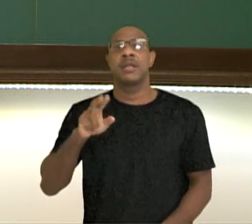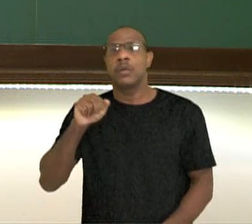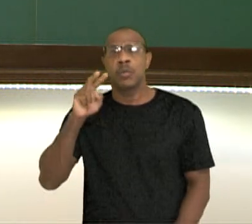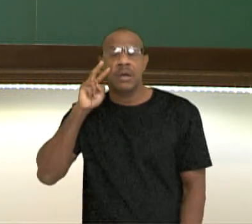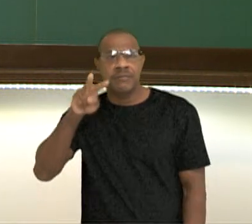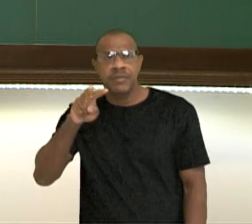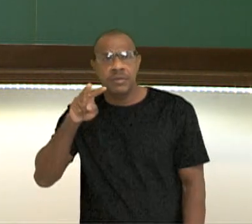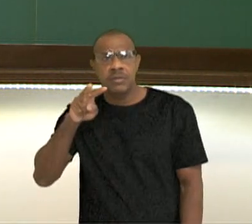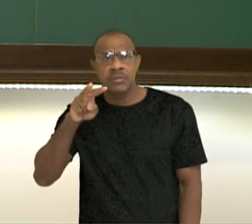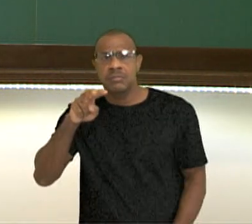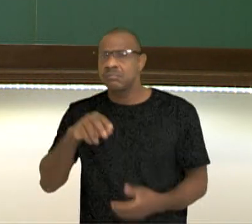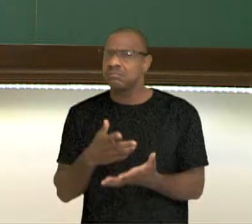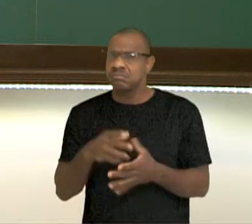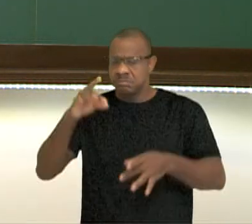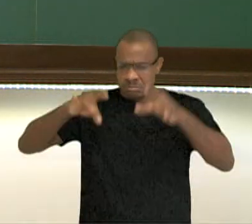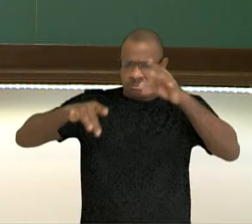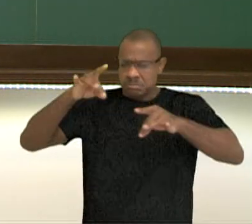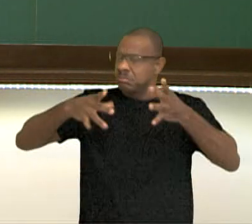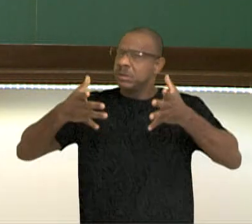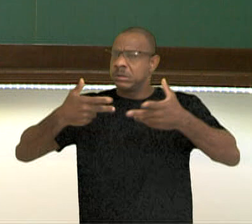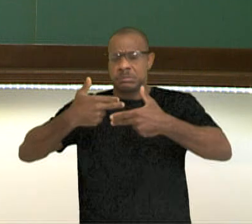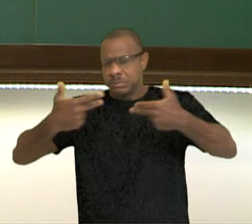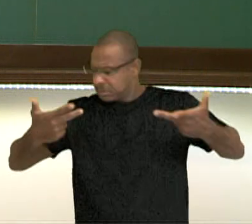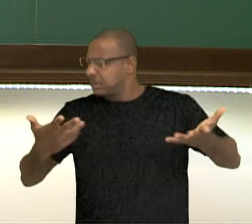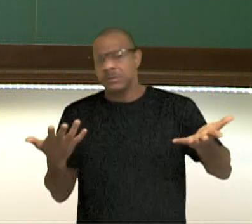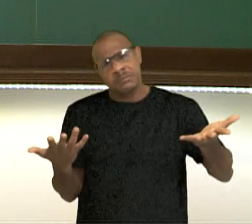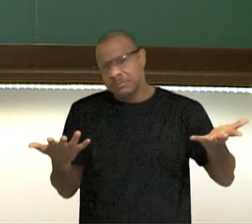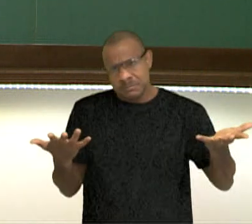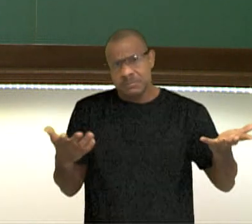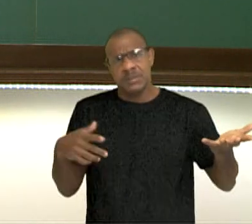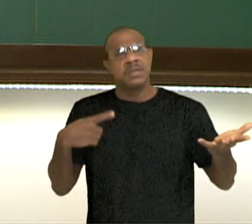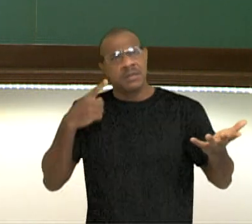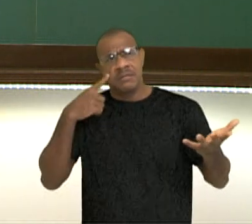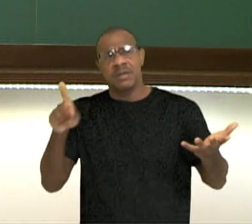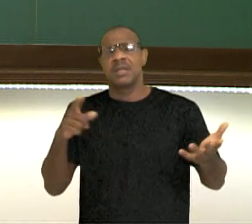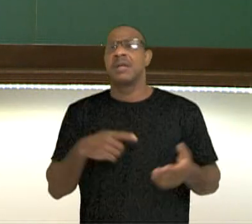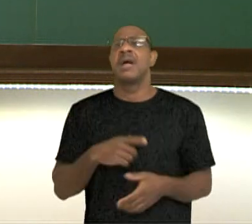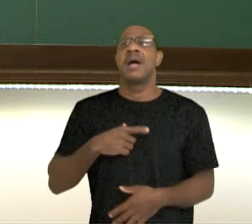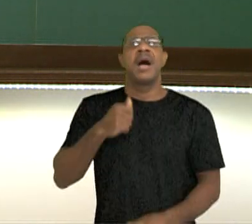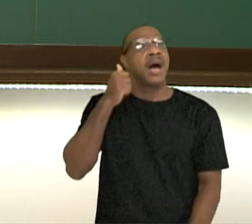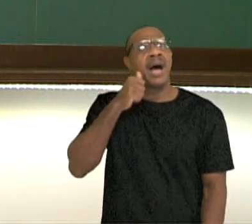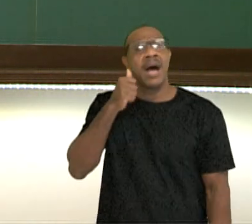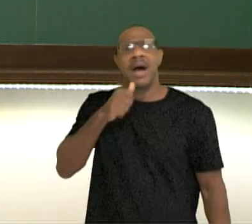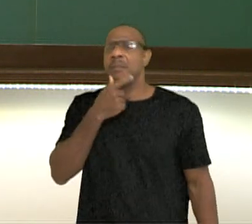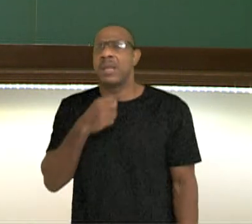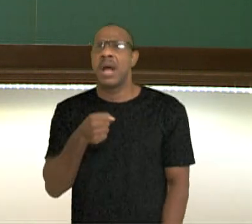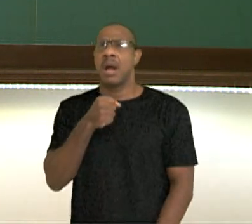pesquisem a Carmen de Bizet, que é uma história belíssima.